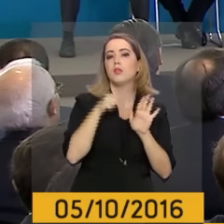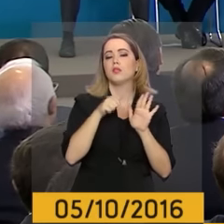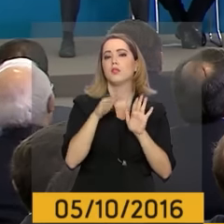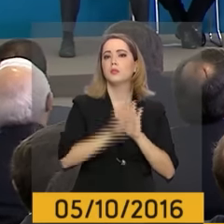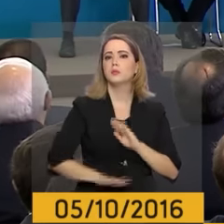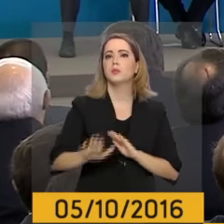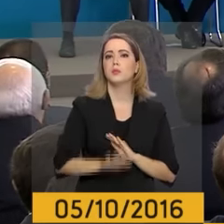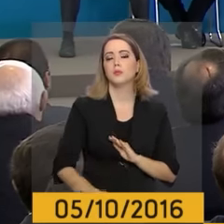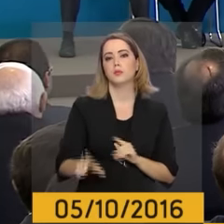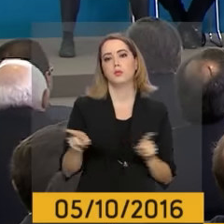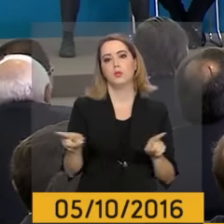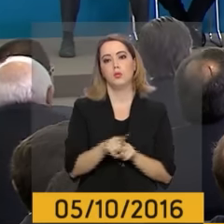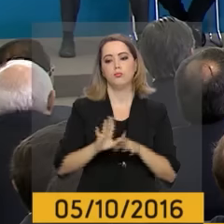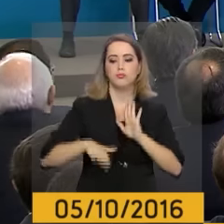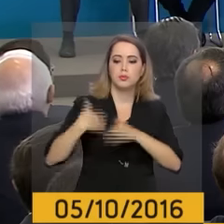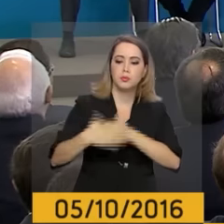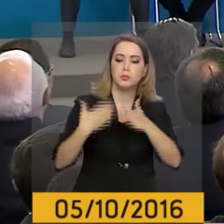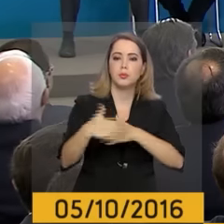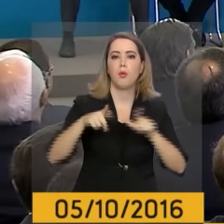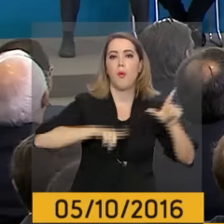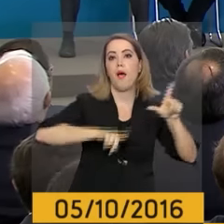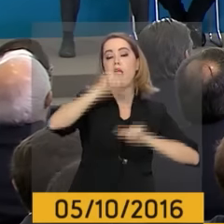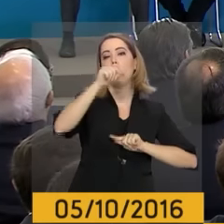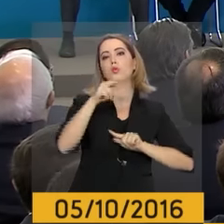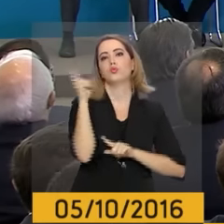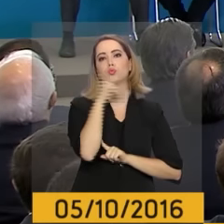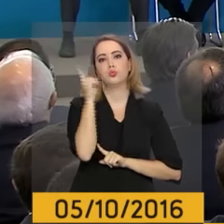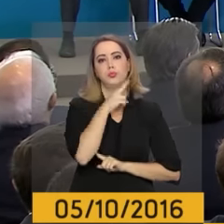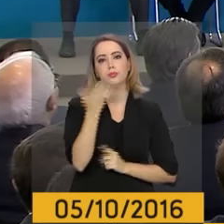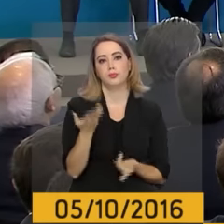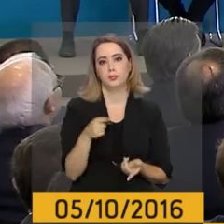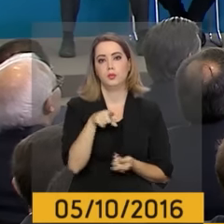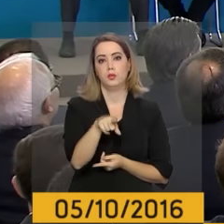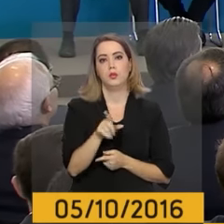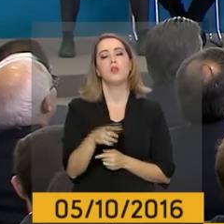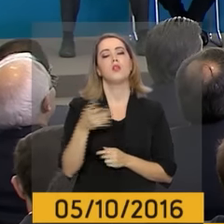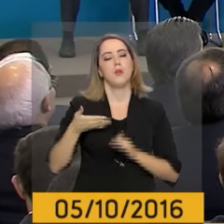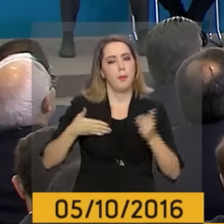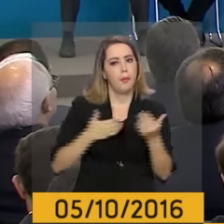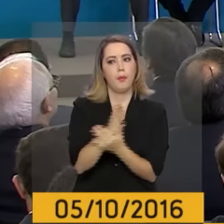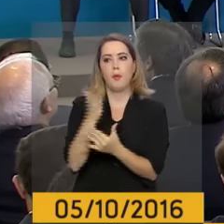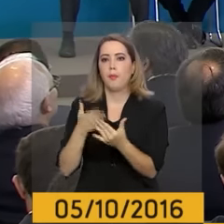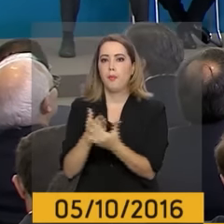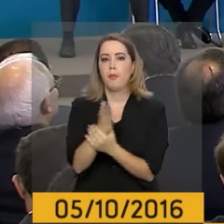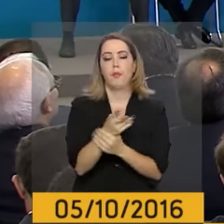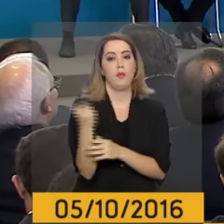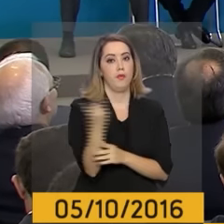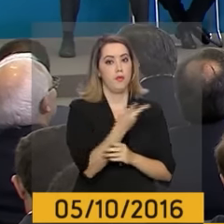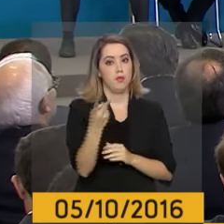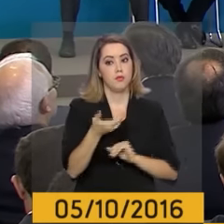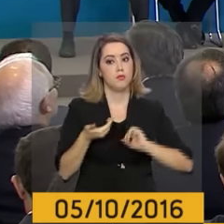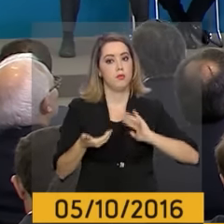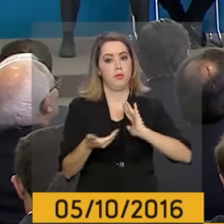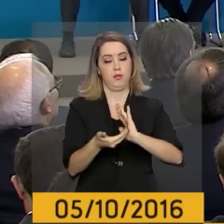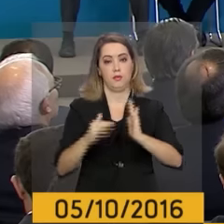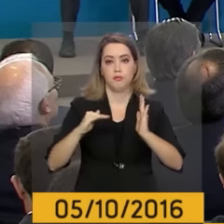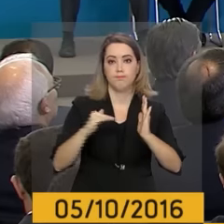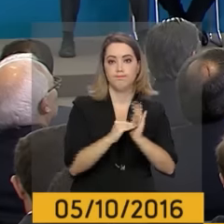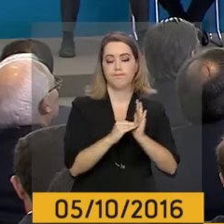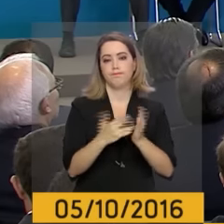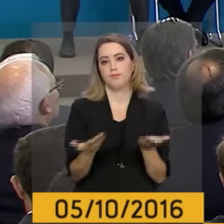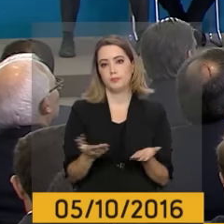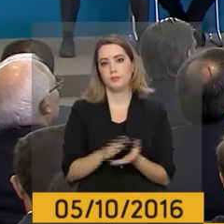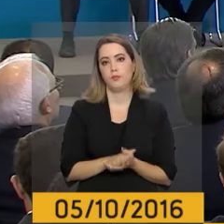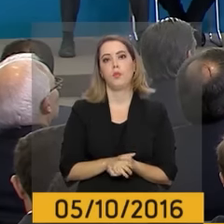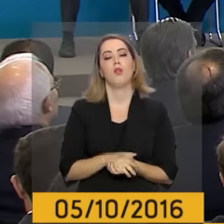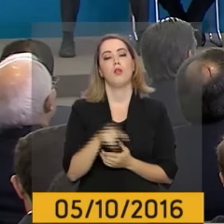em tempo recorde no Congresso e foi aprovado por unanimidade nas duas casas, coisa raríssima, né? Isso se